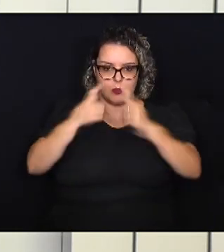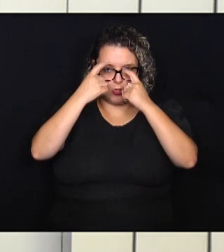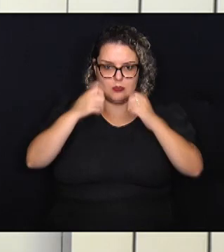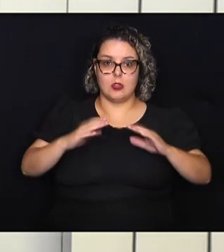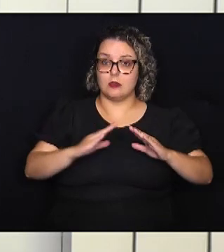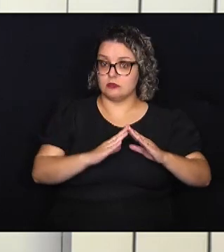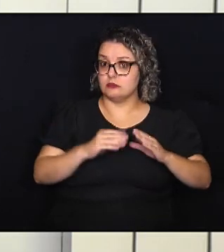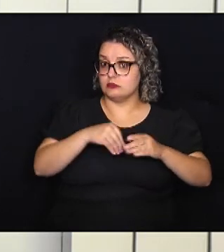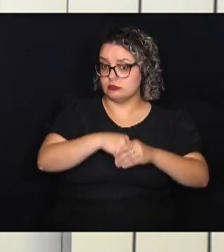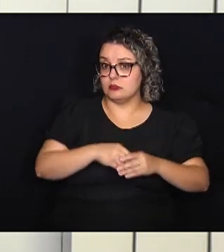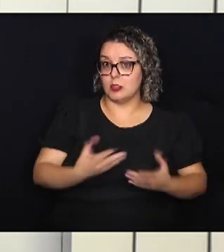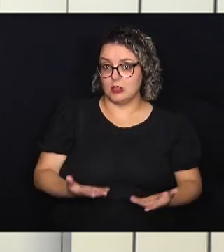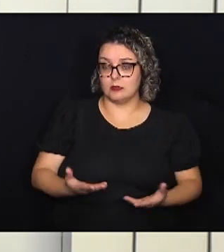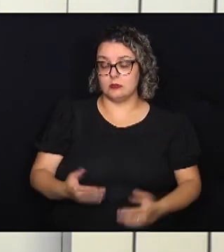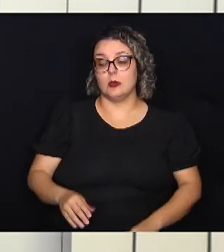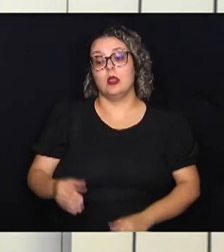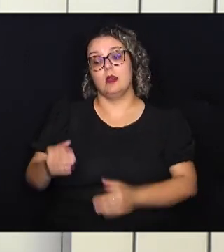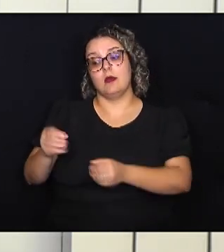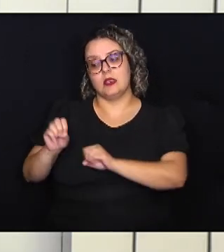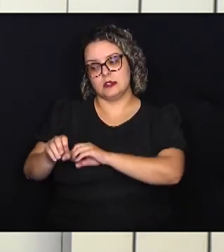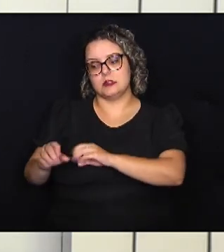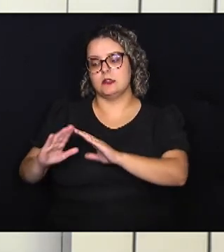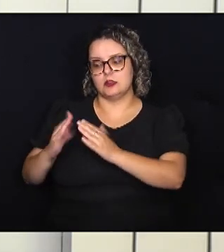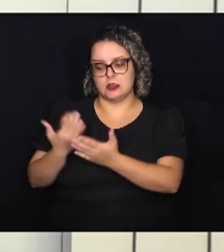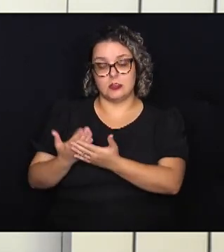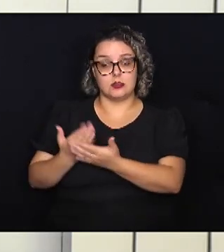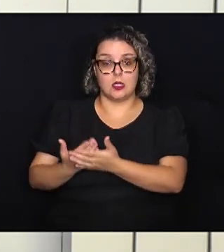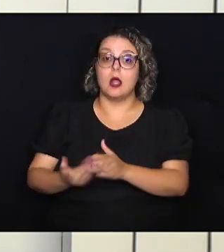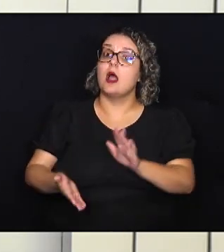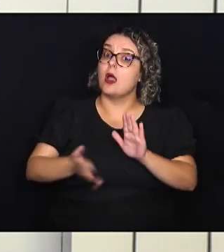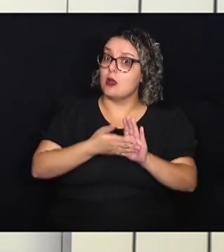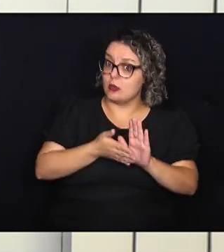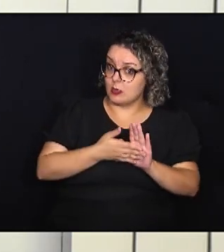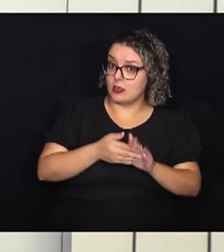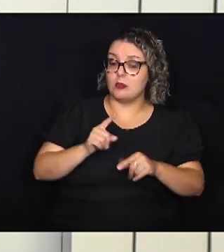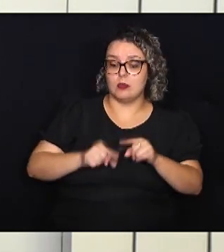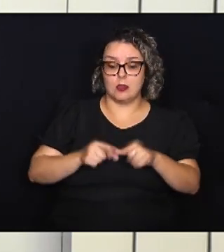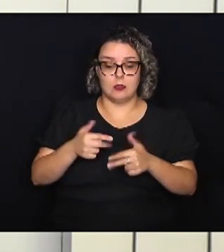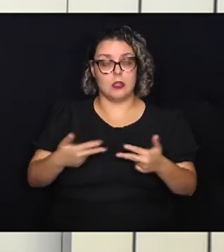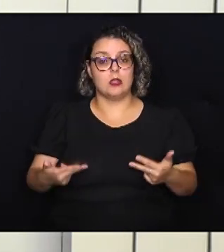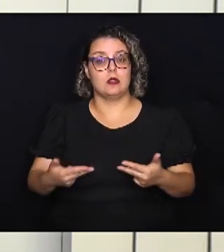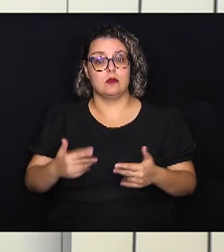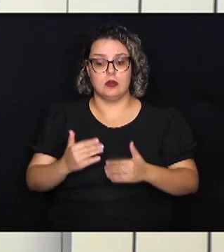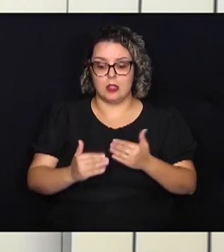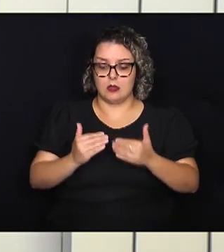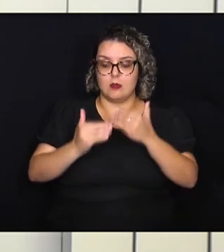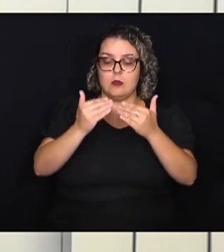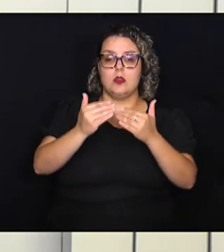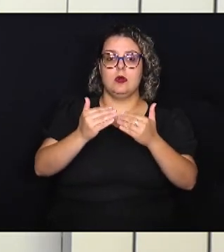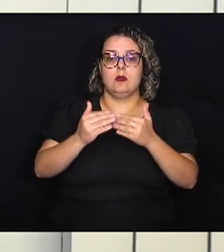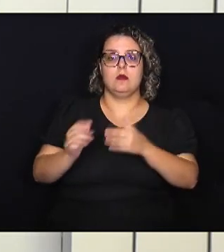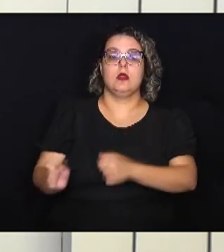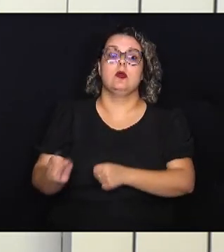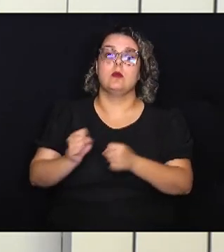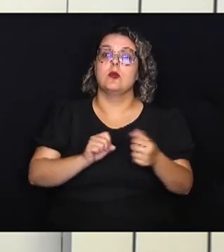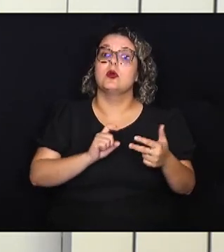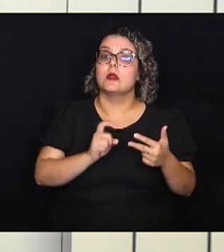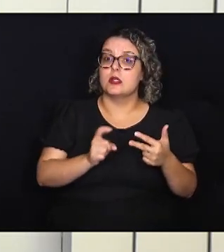nas escolas de Campinas. Segundo a proposição, o material deverá ser elaborado pelo Poder